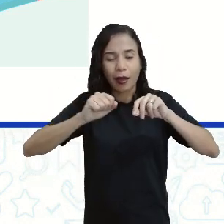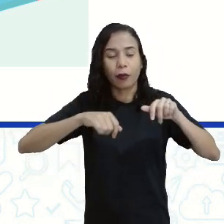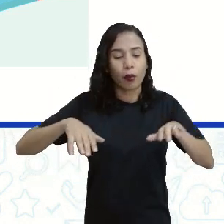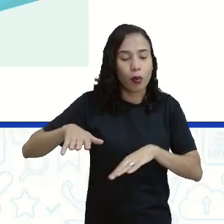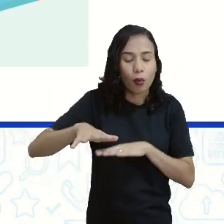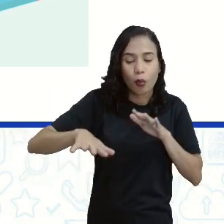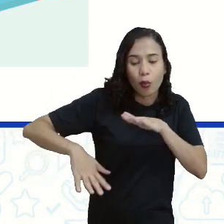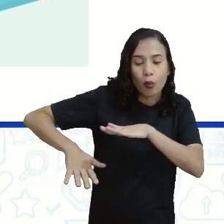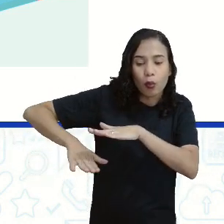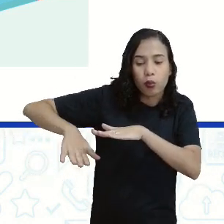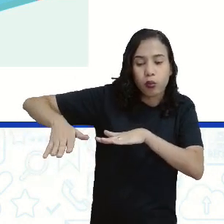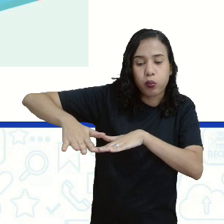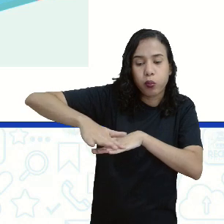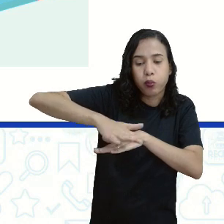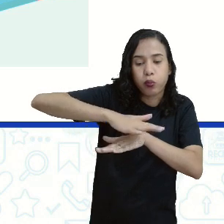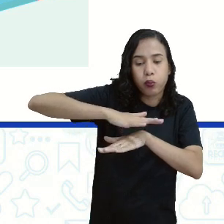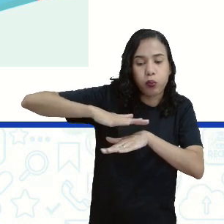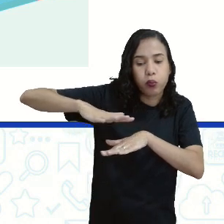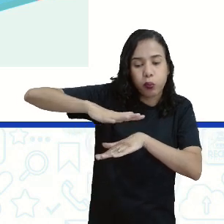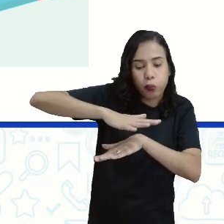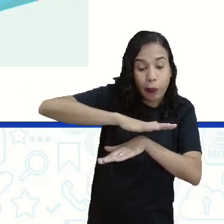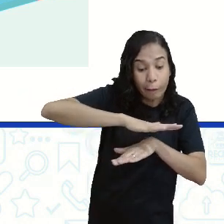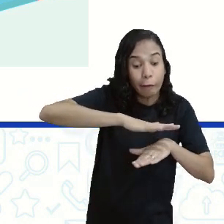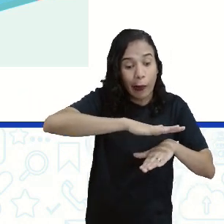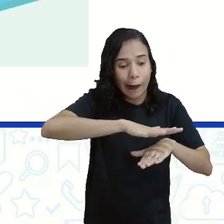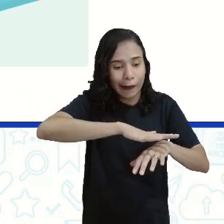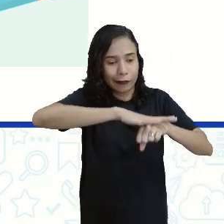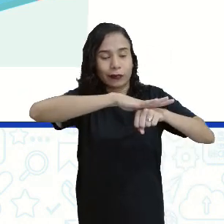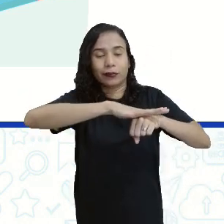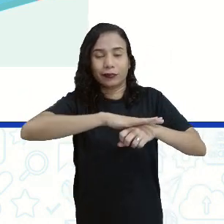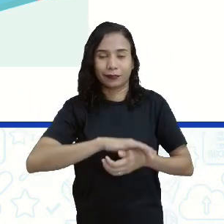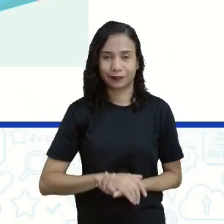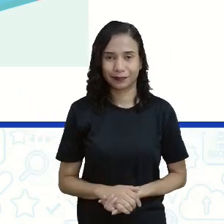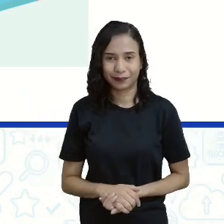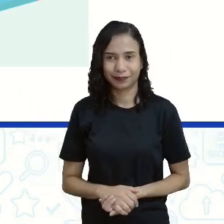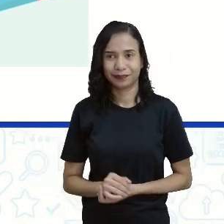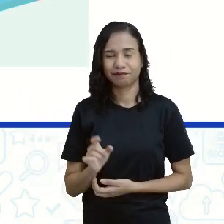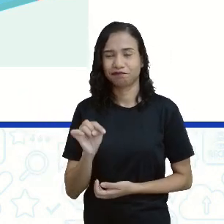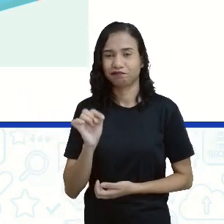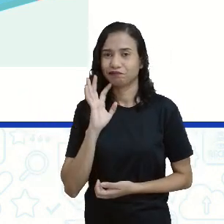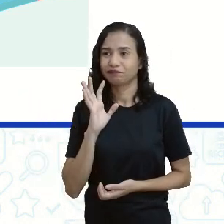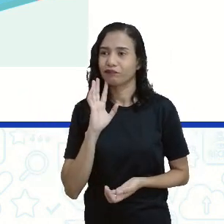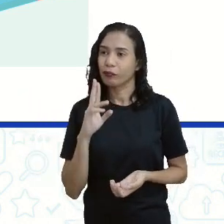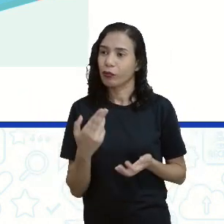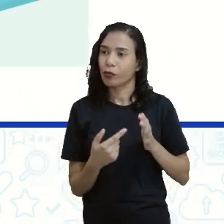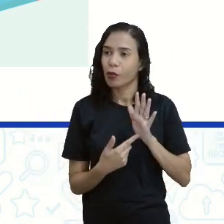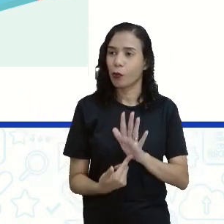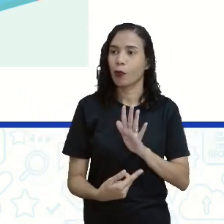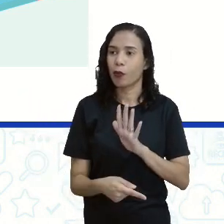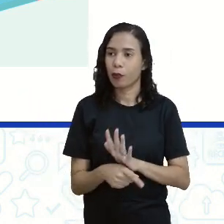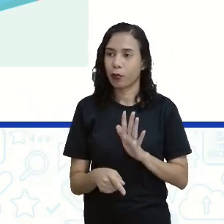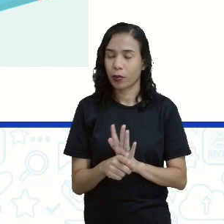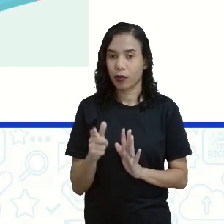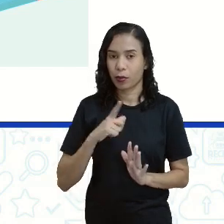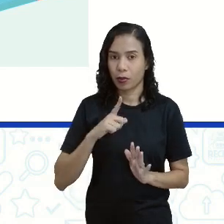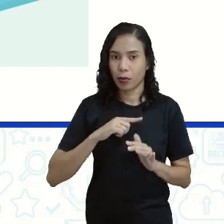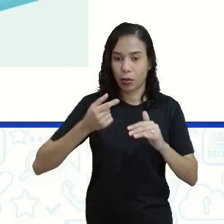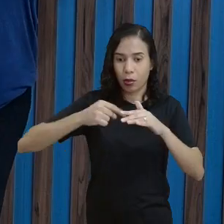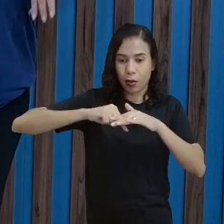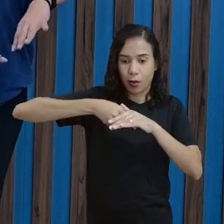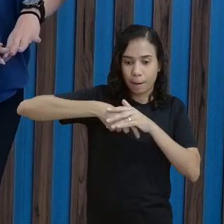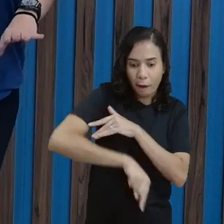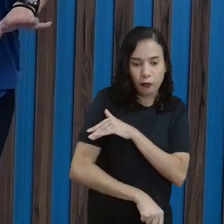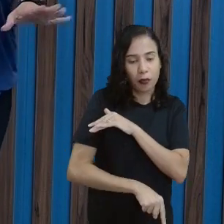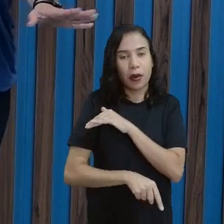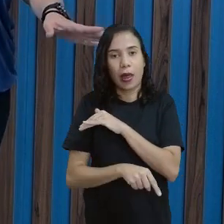achava alguma coisa, o ímã ia lá e pegava. É, legal. Ou indicava, né? Porque tem uma